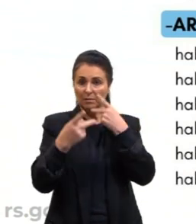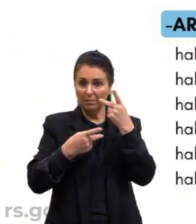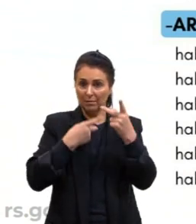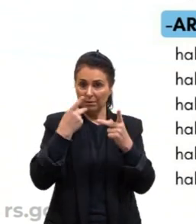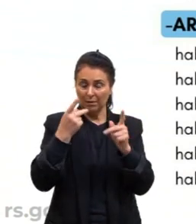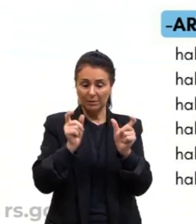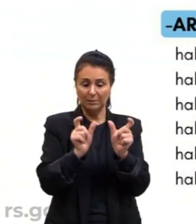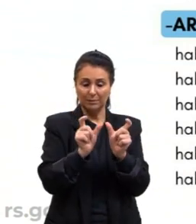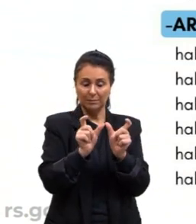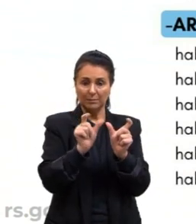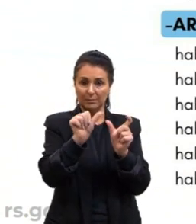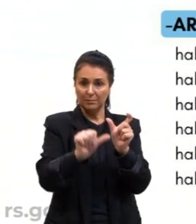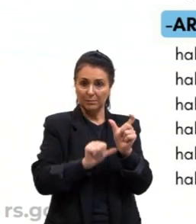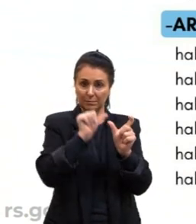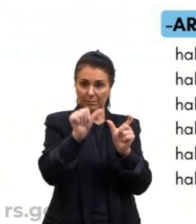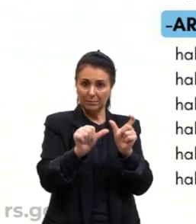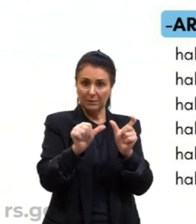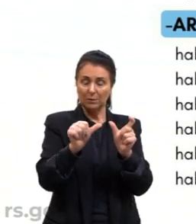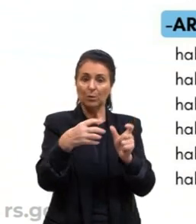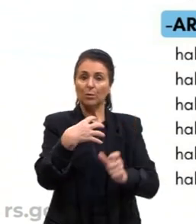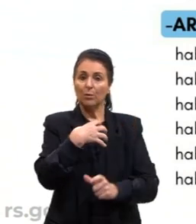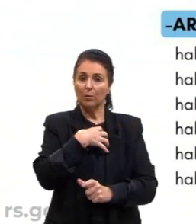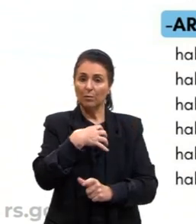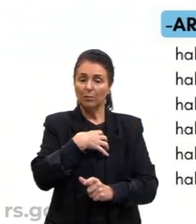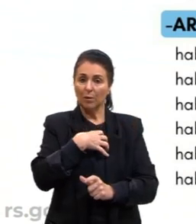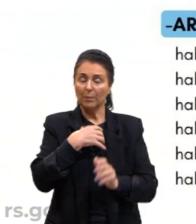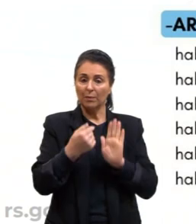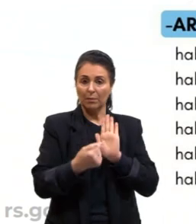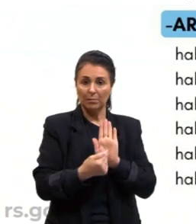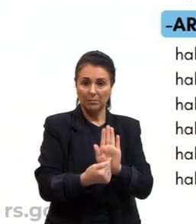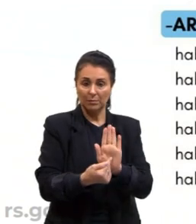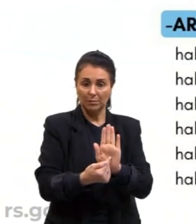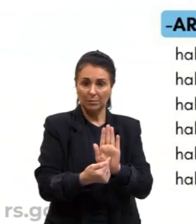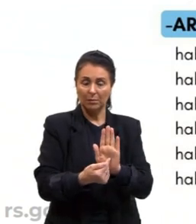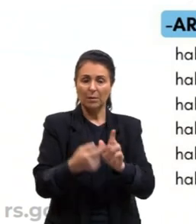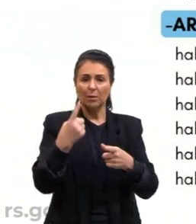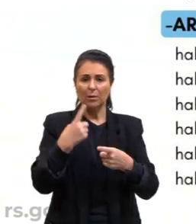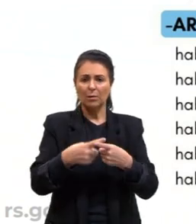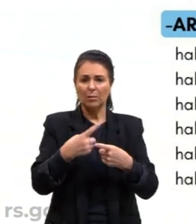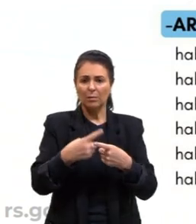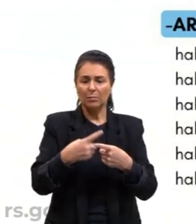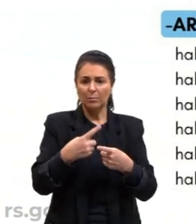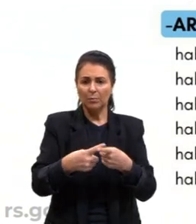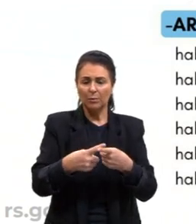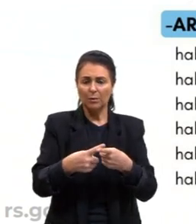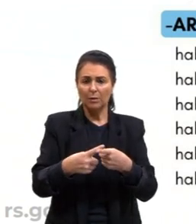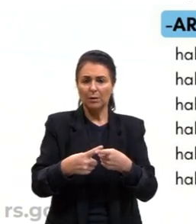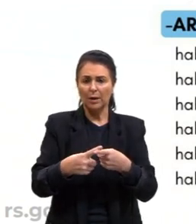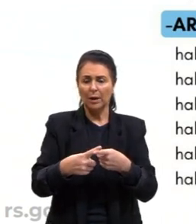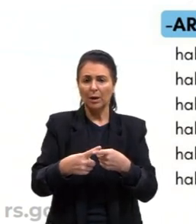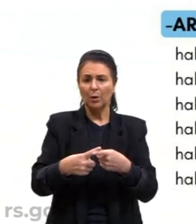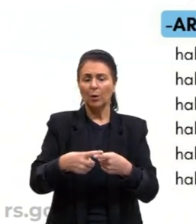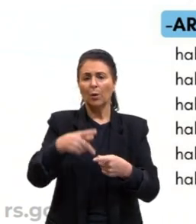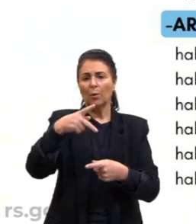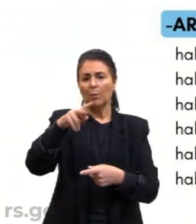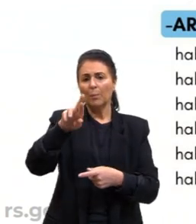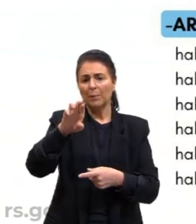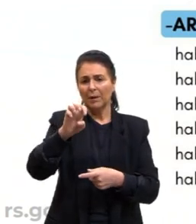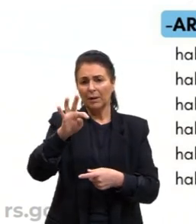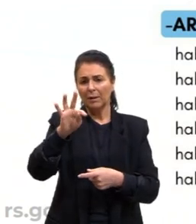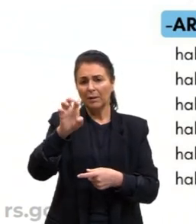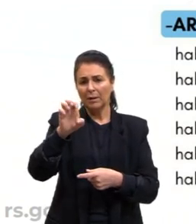Assis lá porque são duas formas que se apresenta e com que situação e o mérito em perfeito é